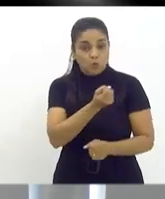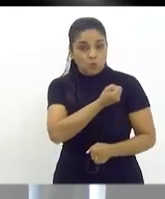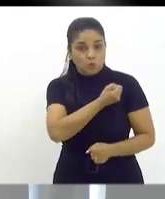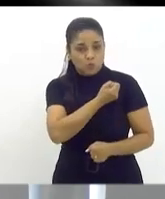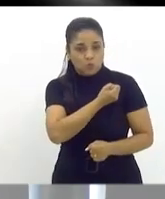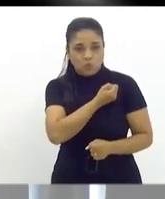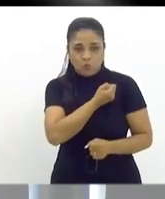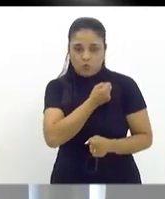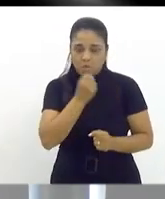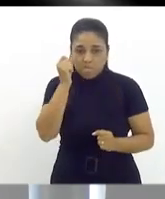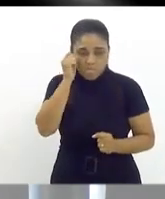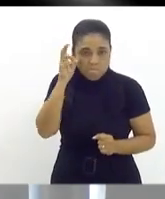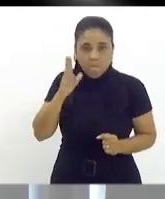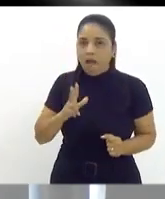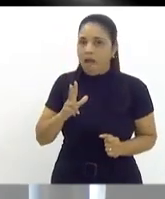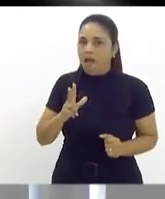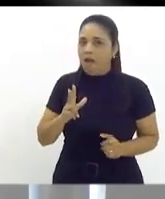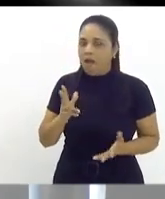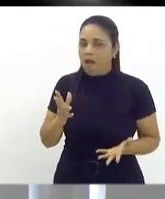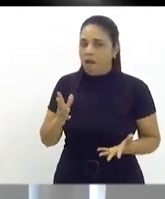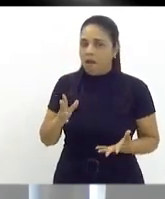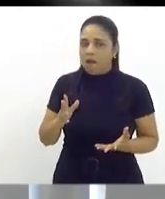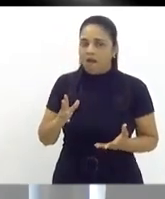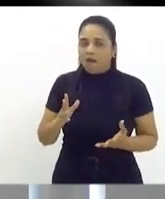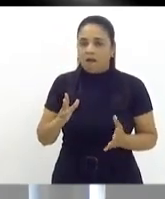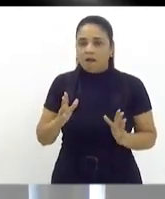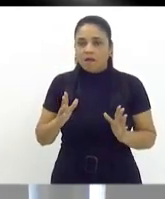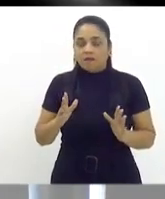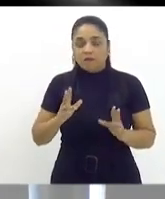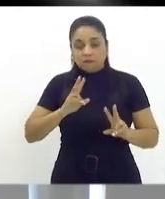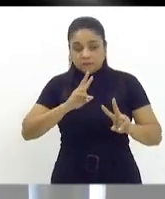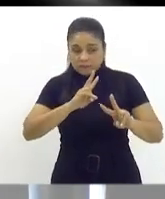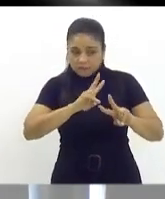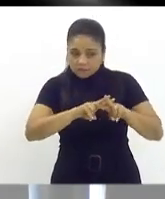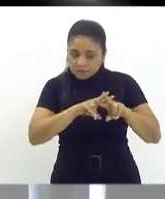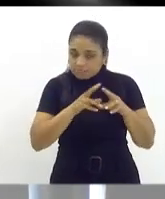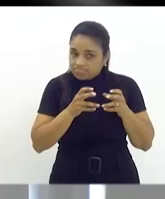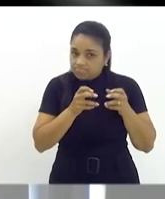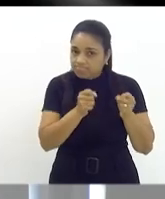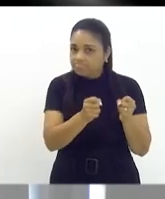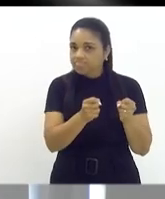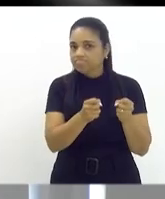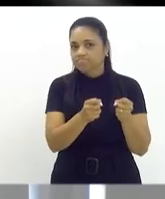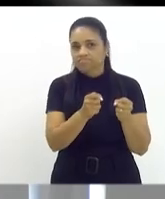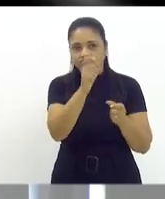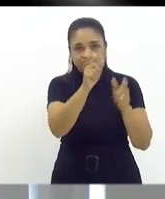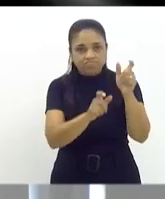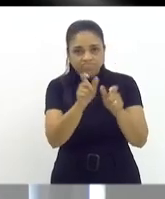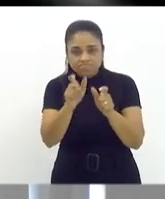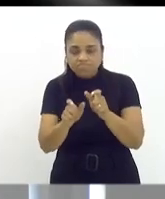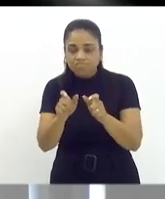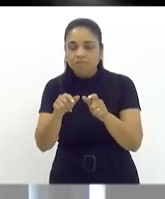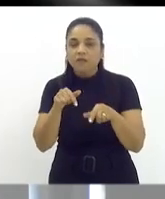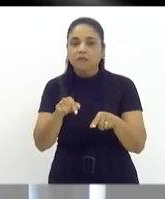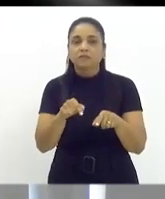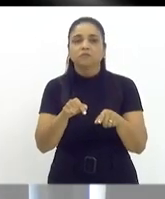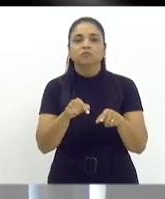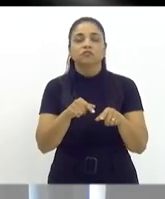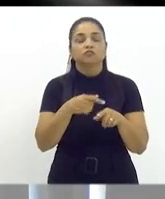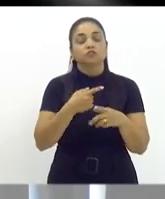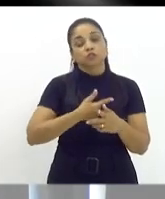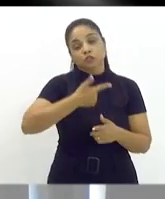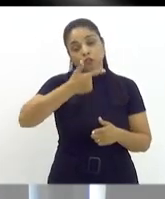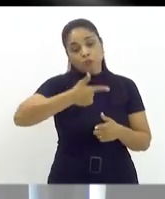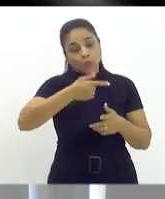alarmante sobretudo diante do tempo prisional né é a partir daí nós fizemos uma segunda